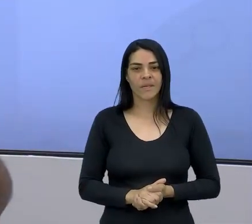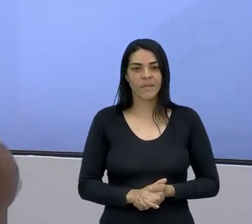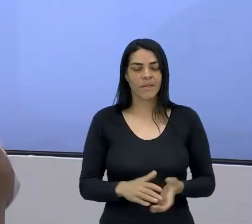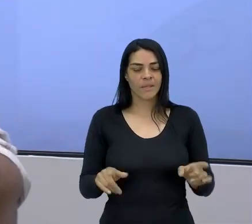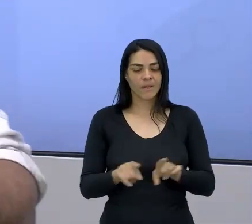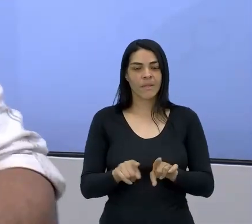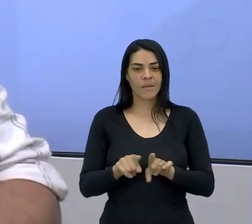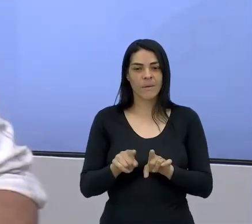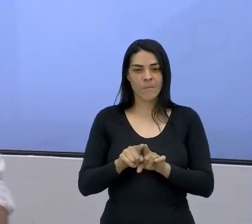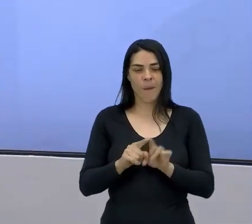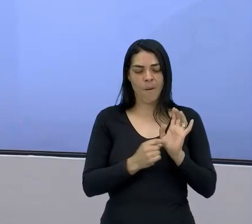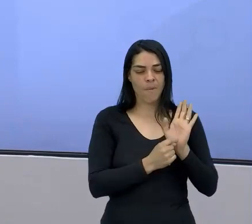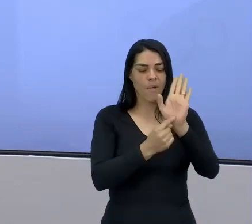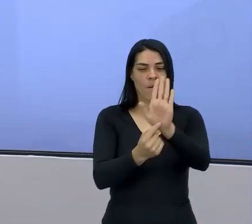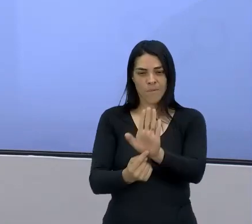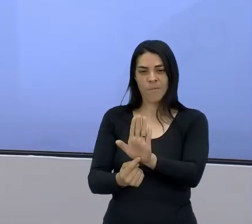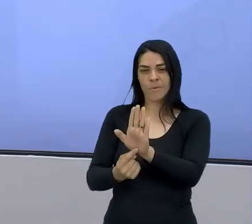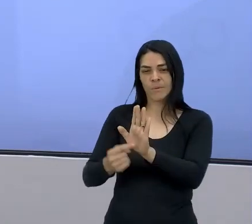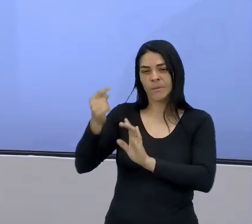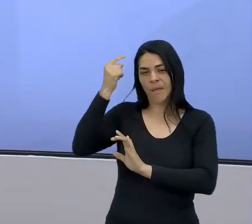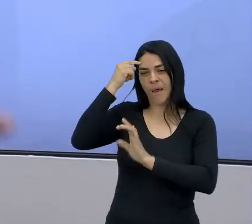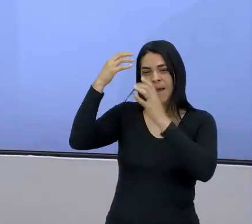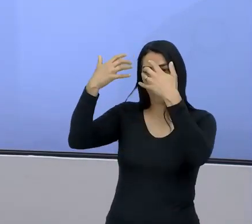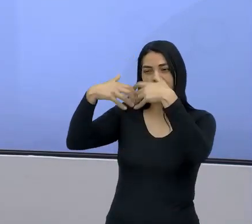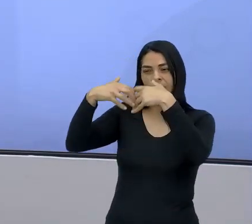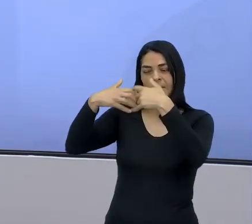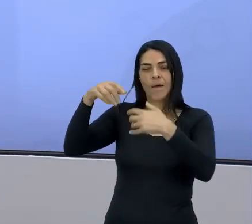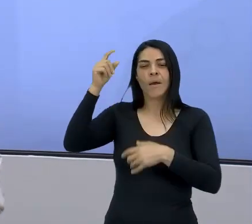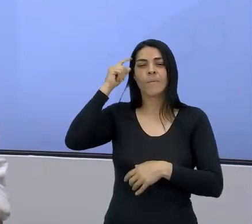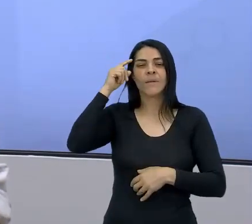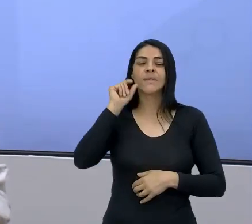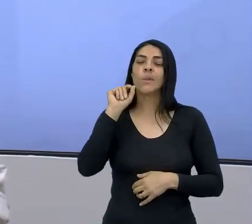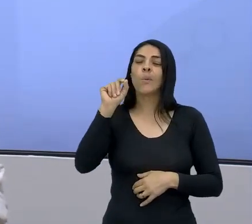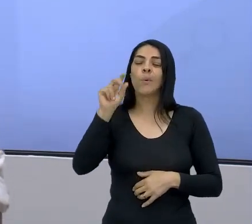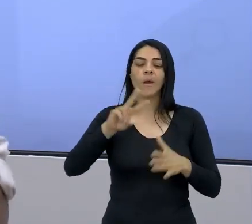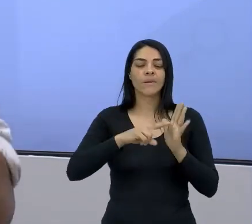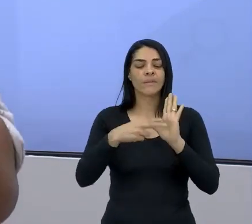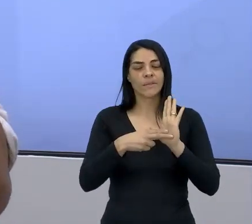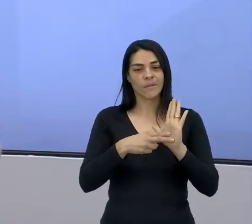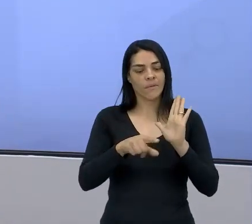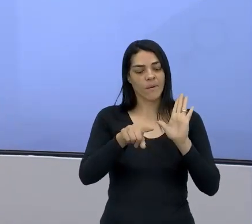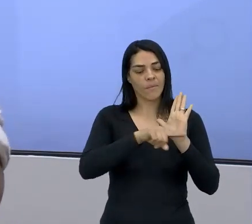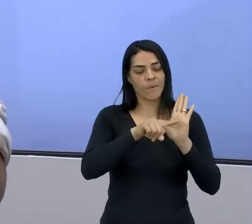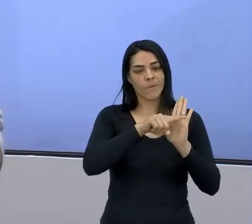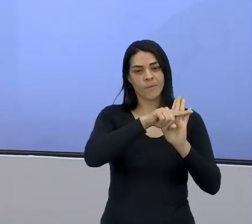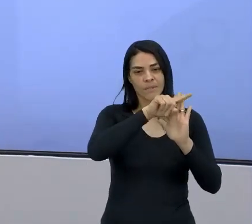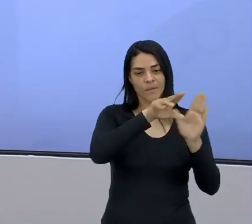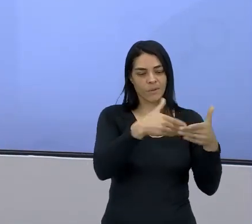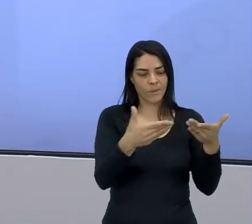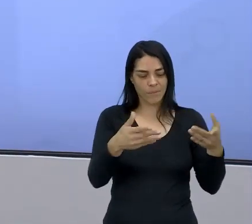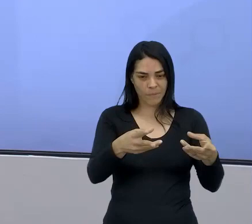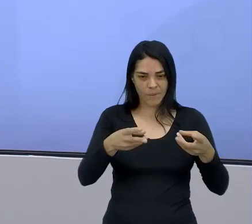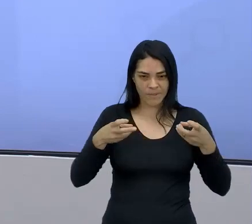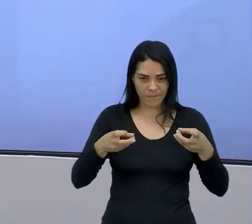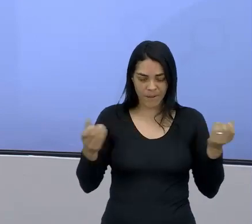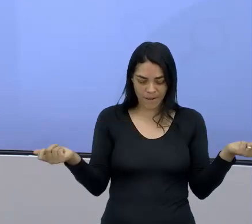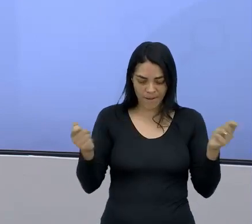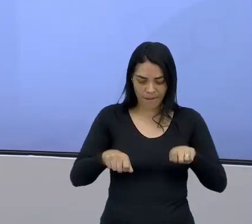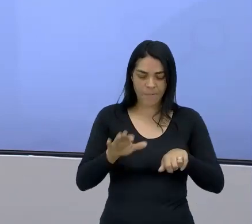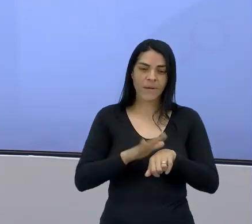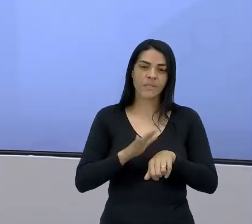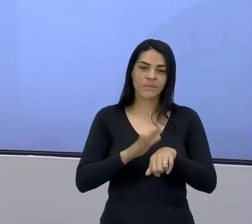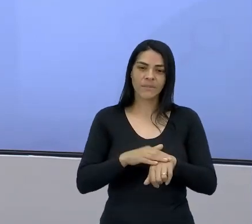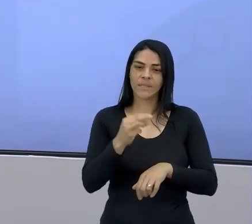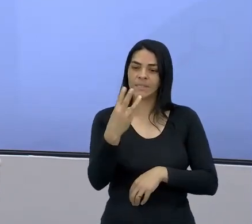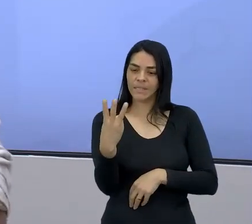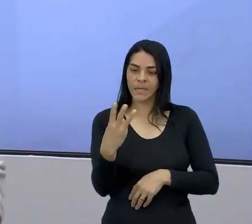ideia pensando no que é a programação. Em relação à programação, a gente viu que nós podemos programar de